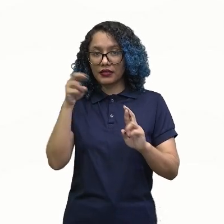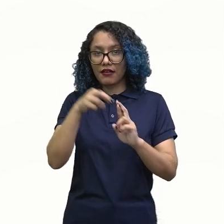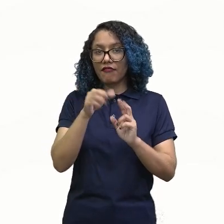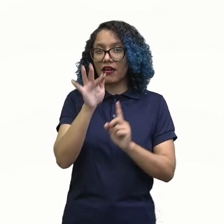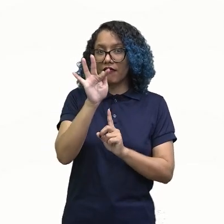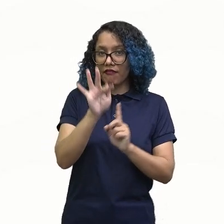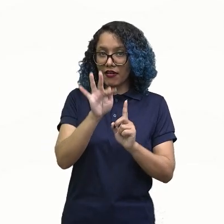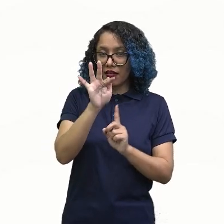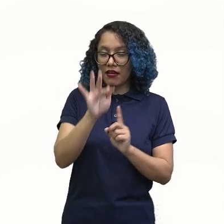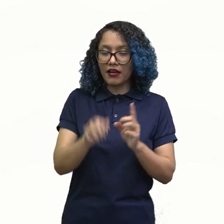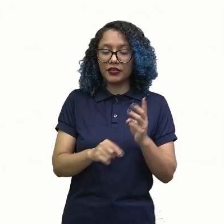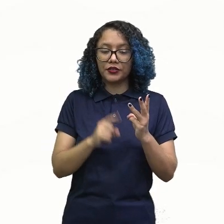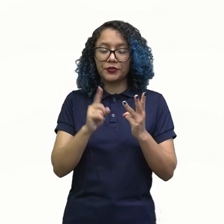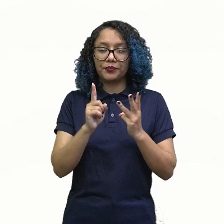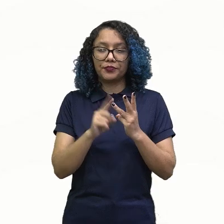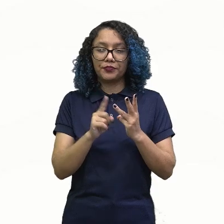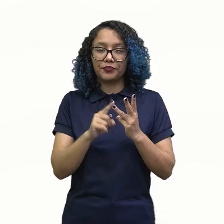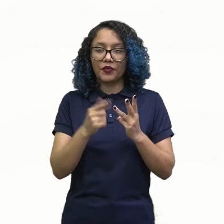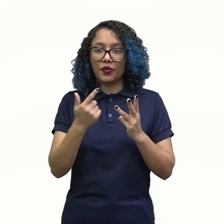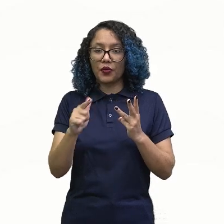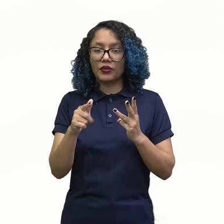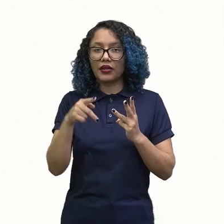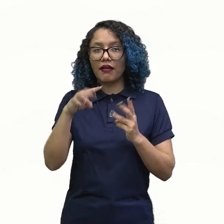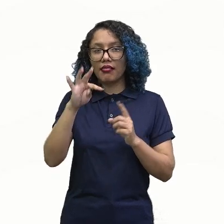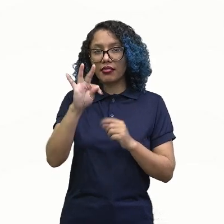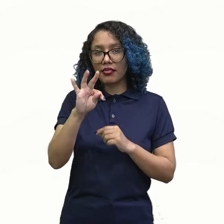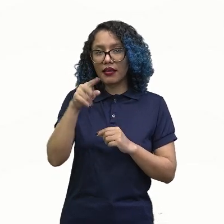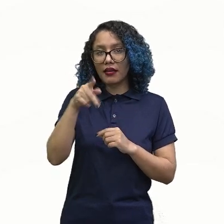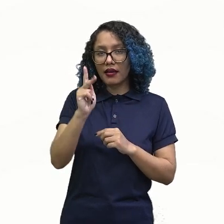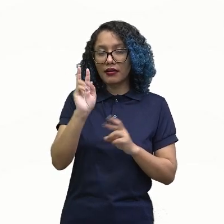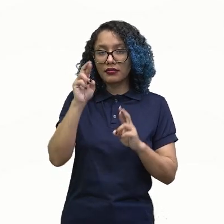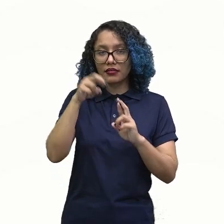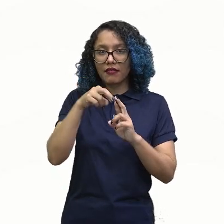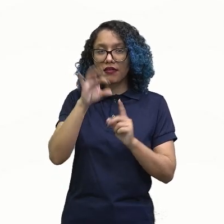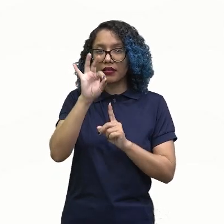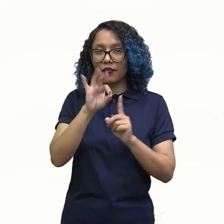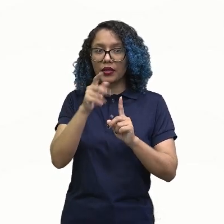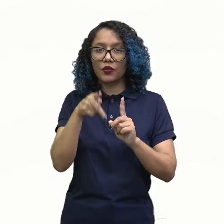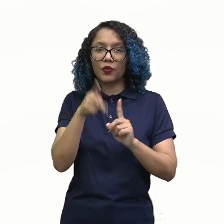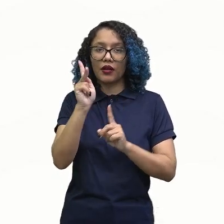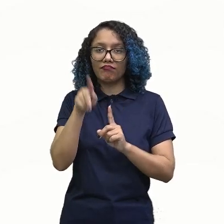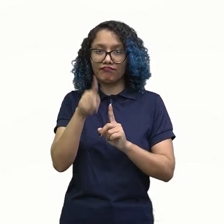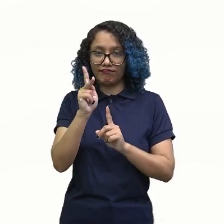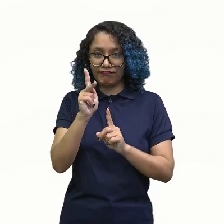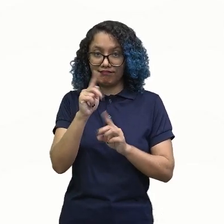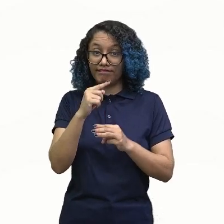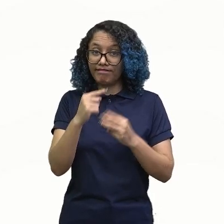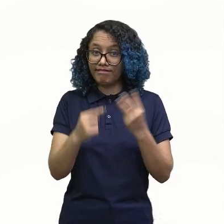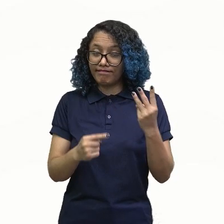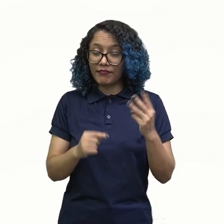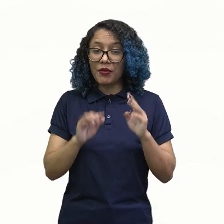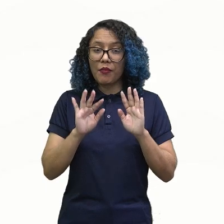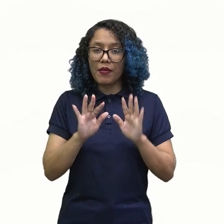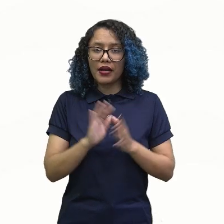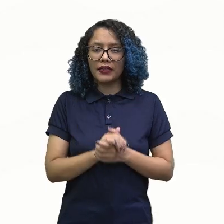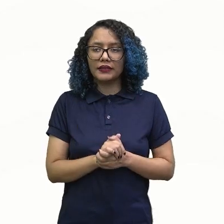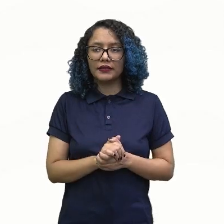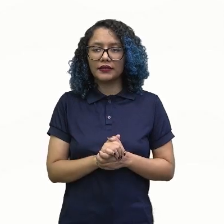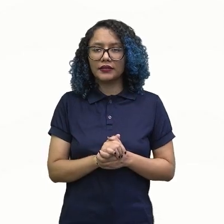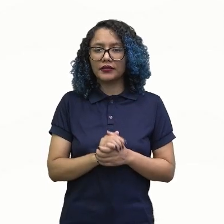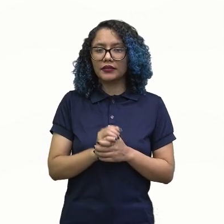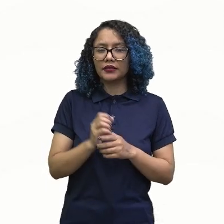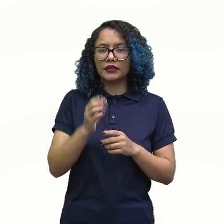graus Fahrenheit, e TK, temperatura em Kelvin. E com um detalhe: será que nós esquecemos o grau